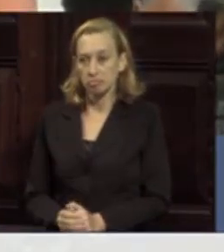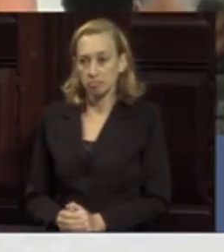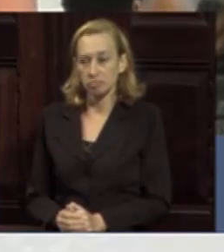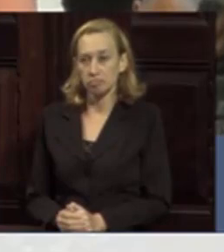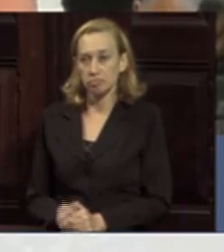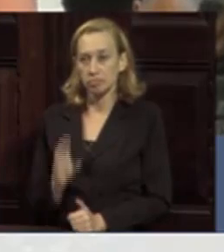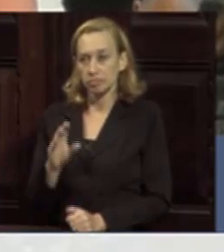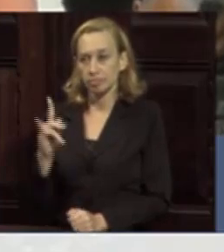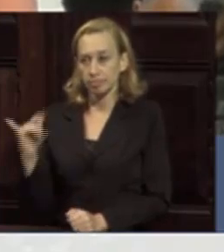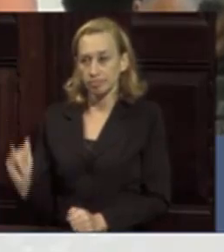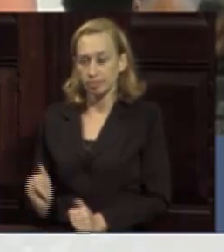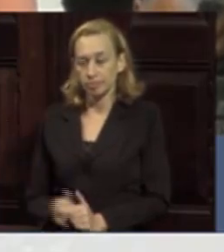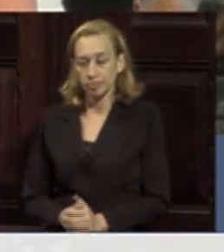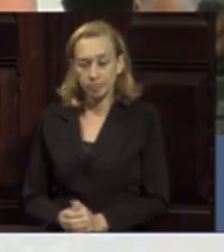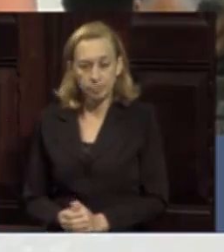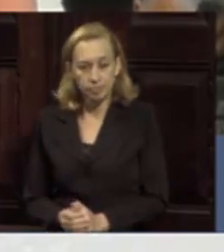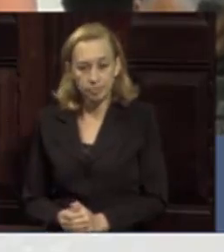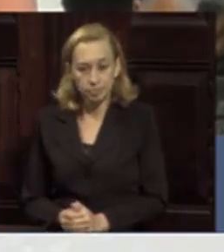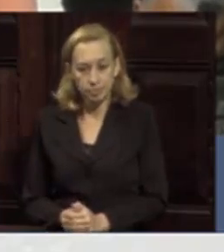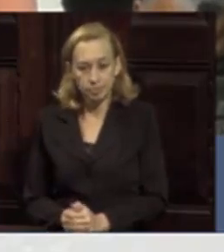dessa CPI. Hã?